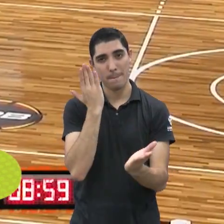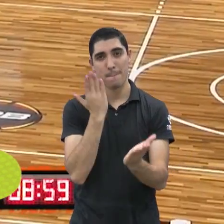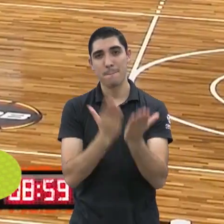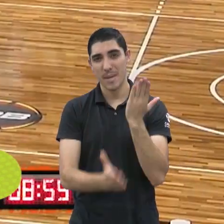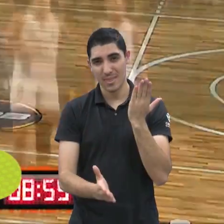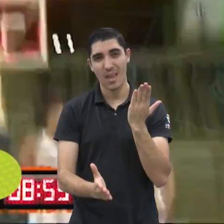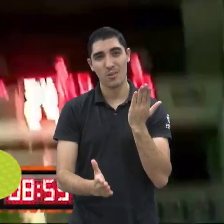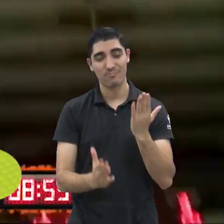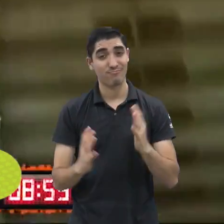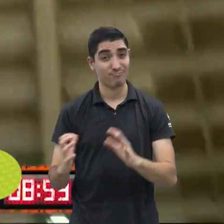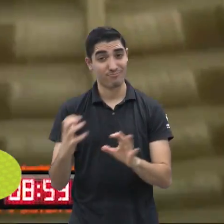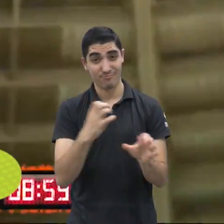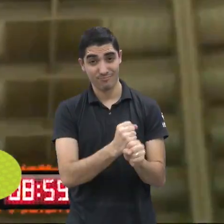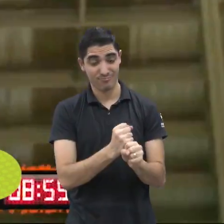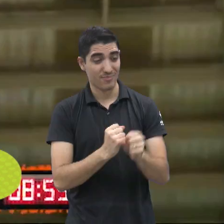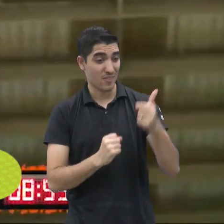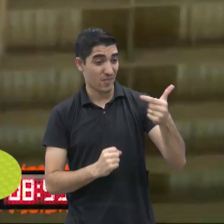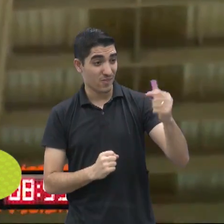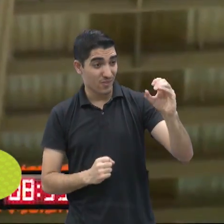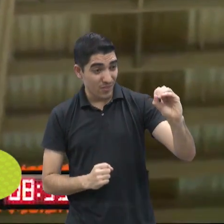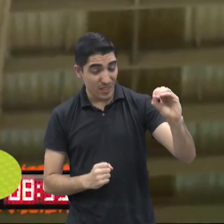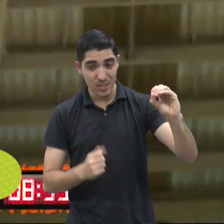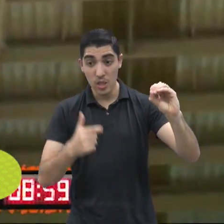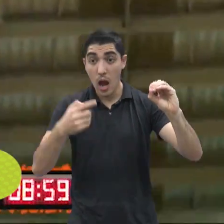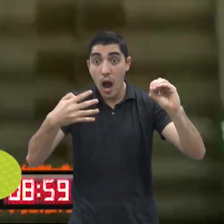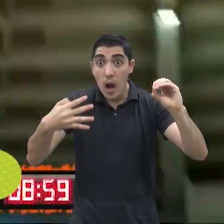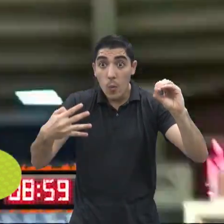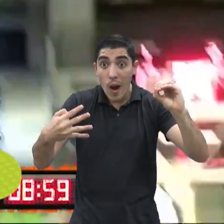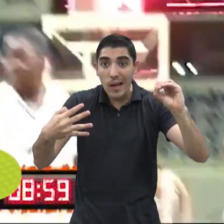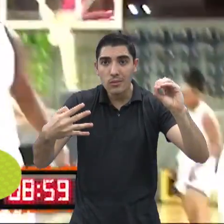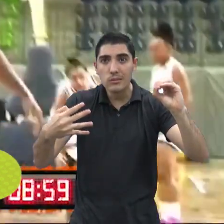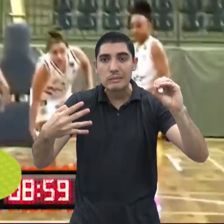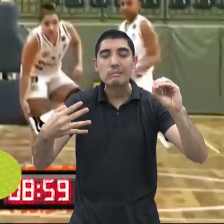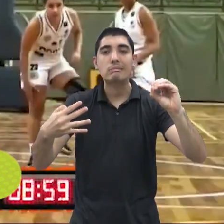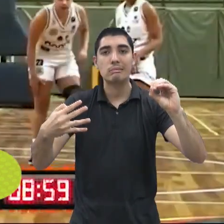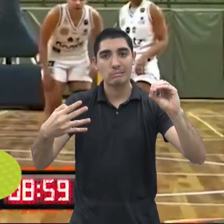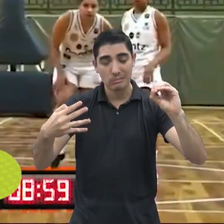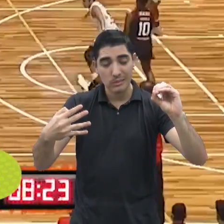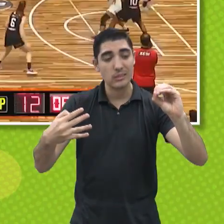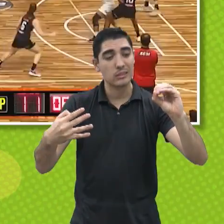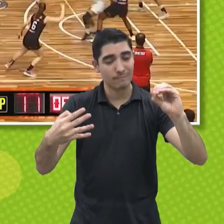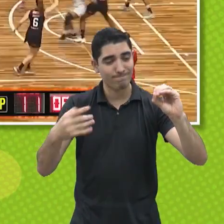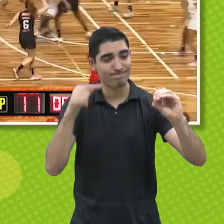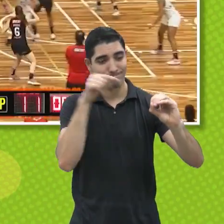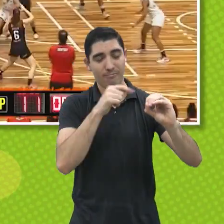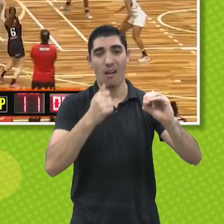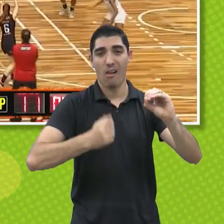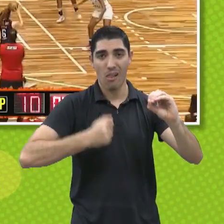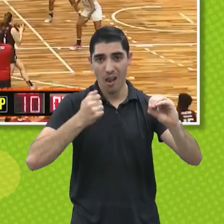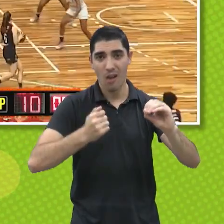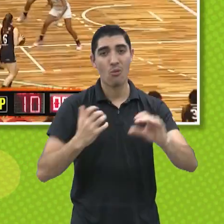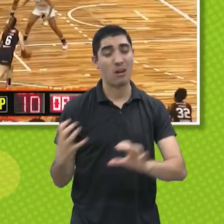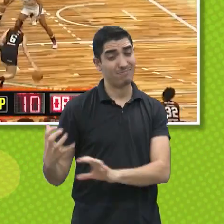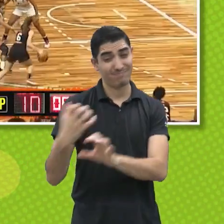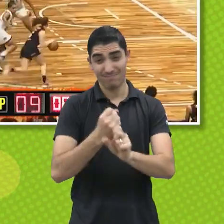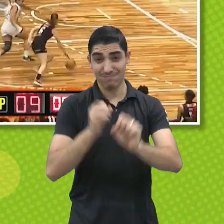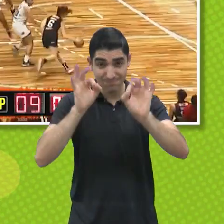minutos por 20-4, Brunão, 20-4, e tomou a virada e terminou com o placar de